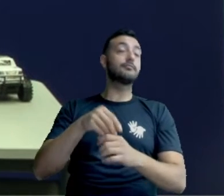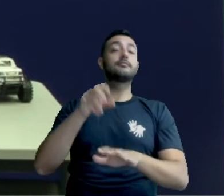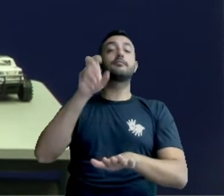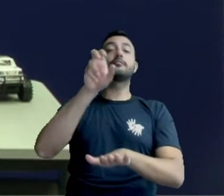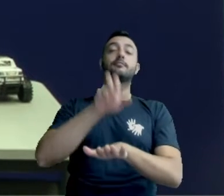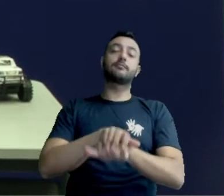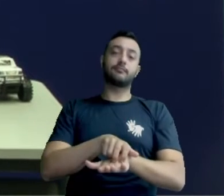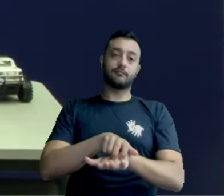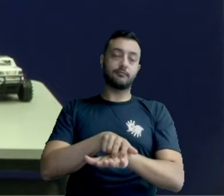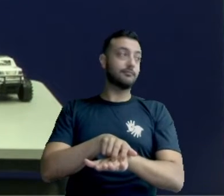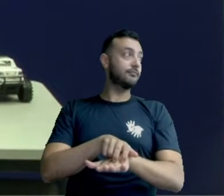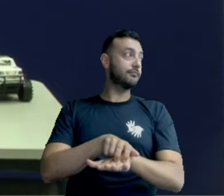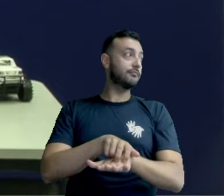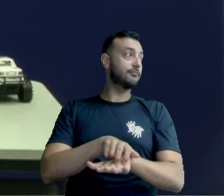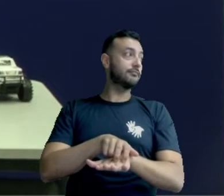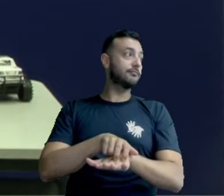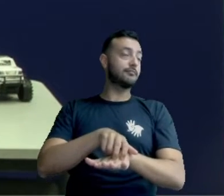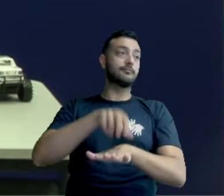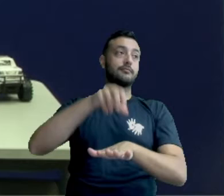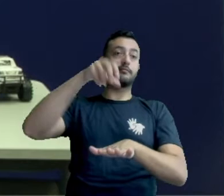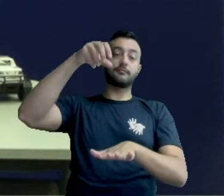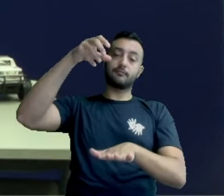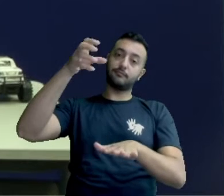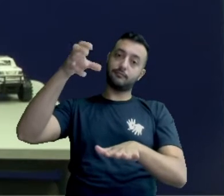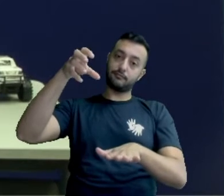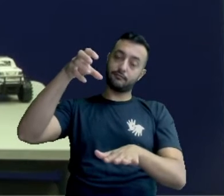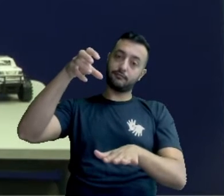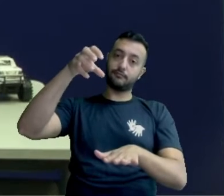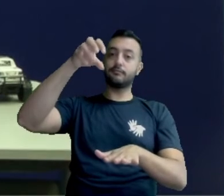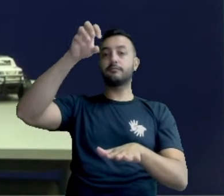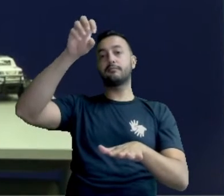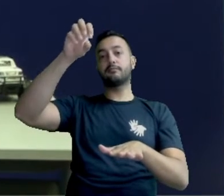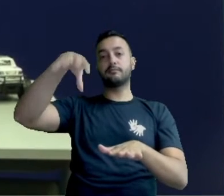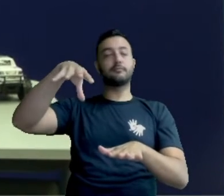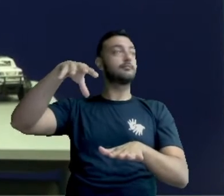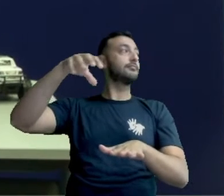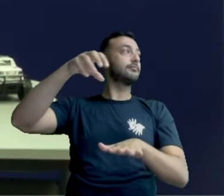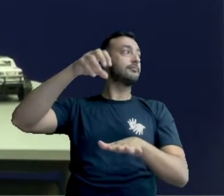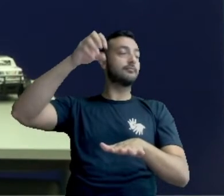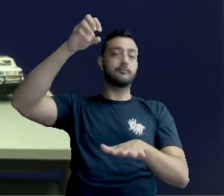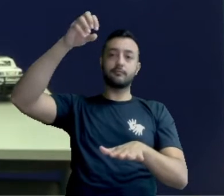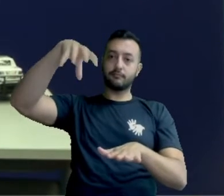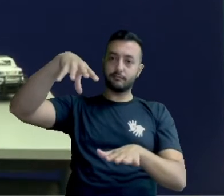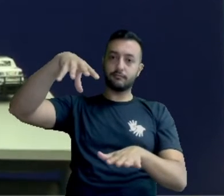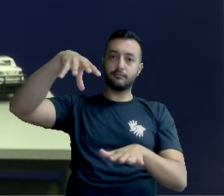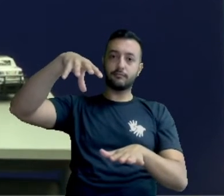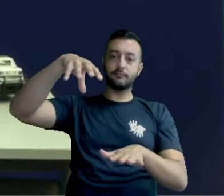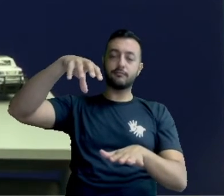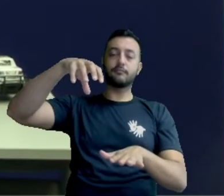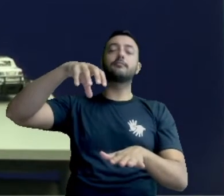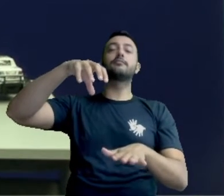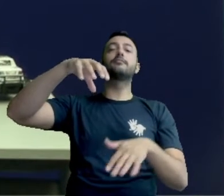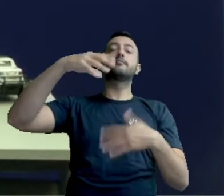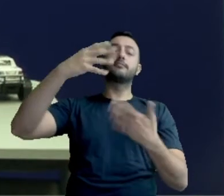carro e lançasse esse objeto, lançasse ele, tá? Esse objeto